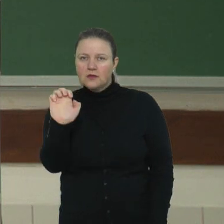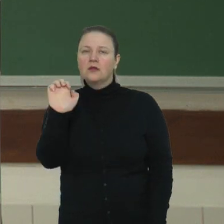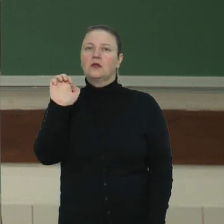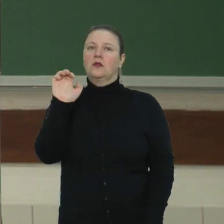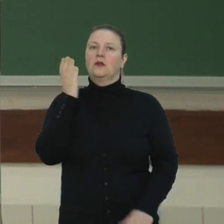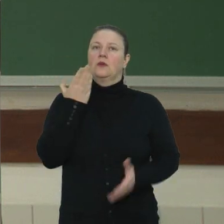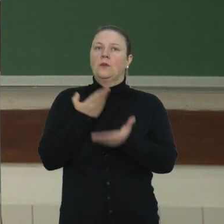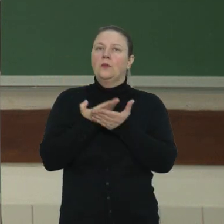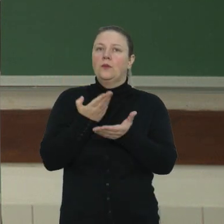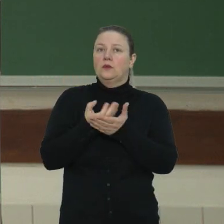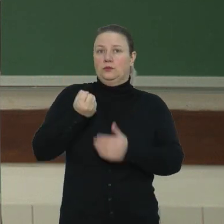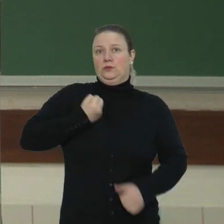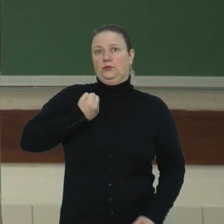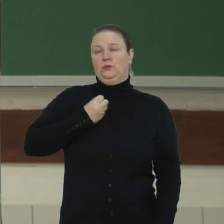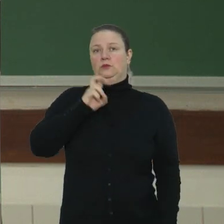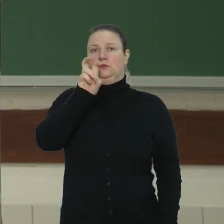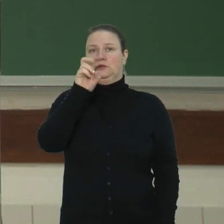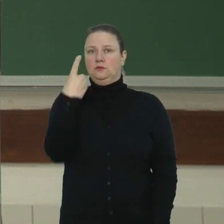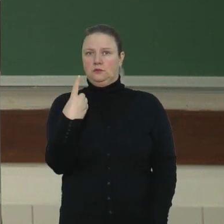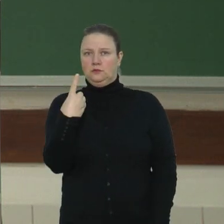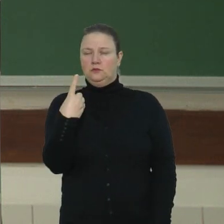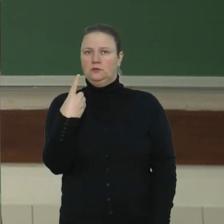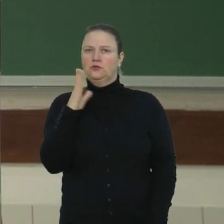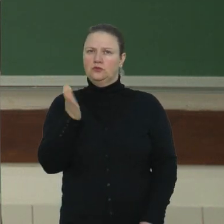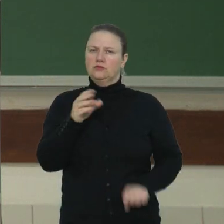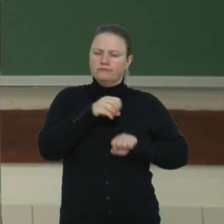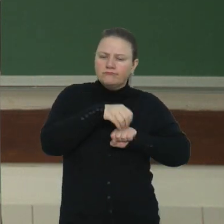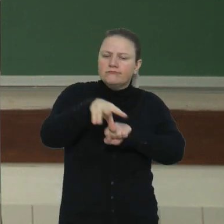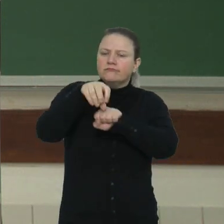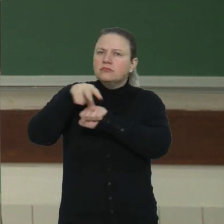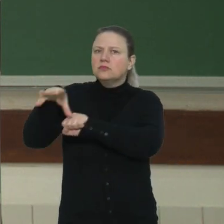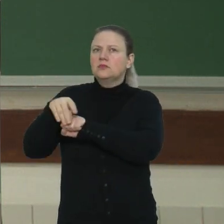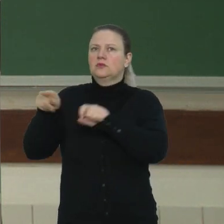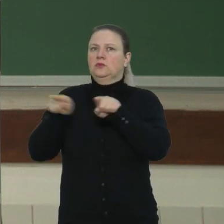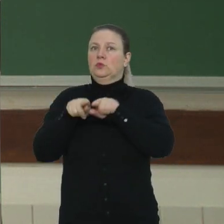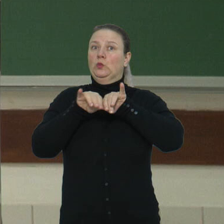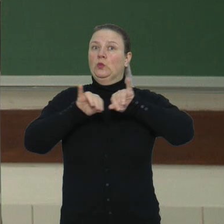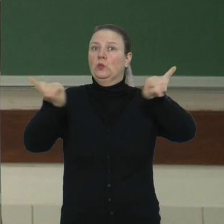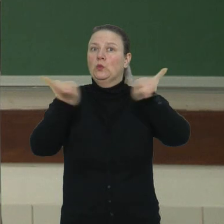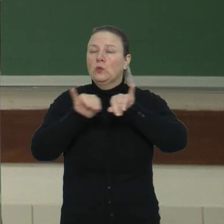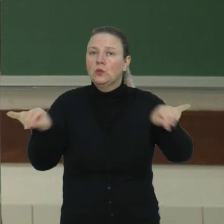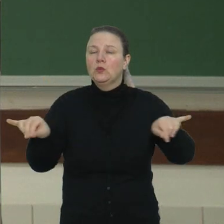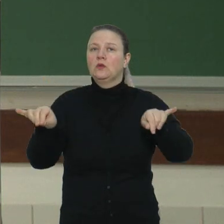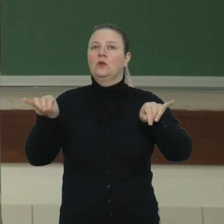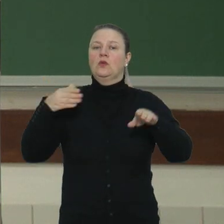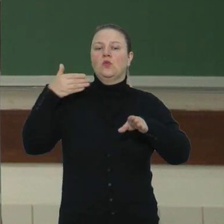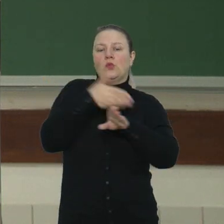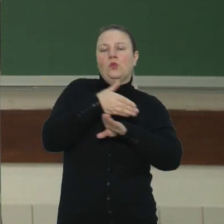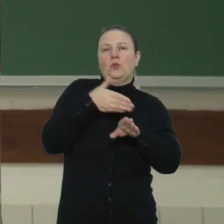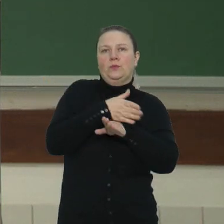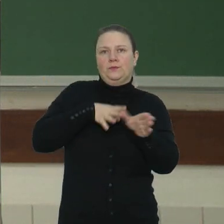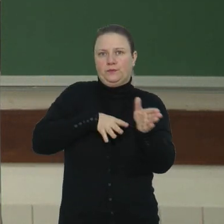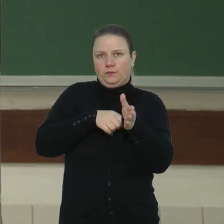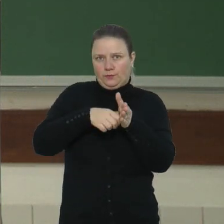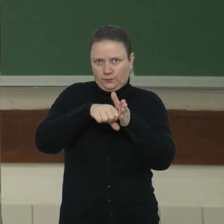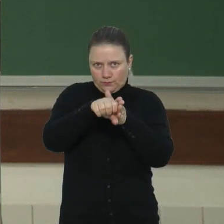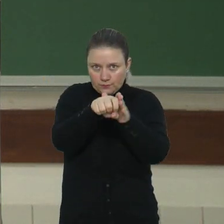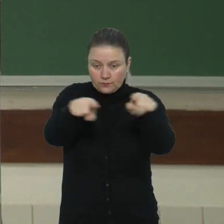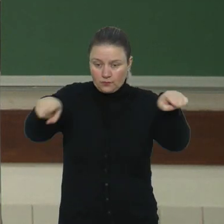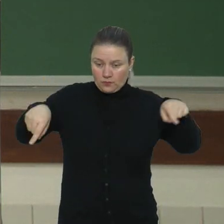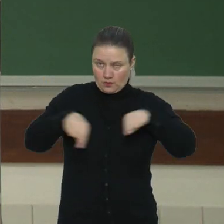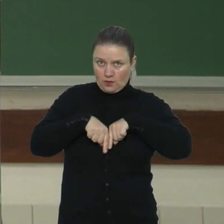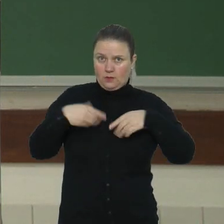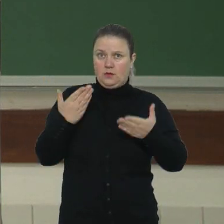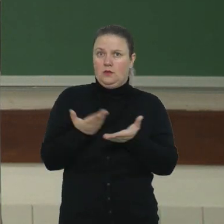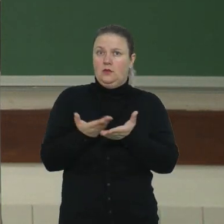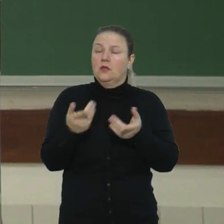número 51. E quero passar para vocês uns recadinhos, né, recadinhos básicos, sobre o acesso ao Classroom, realização das